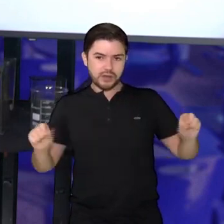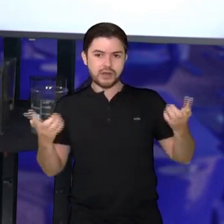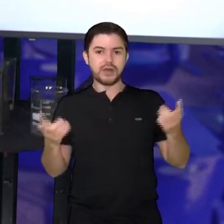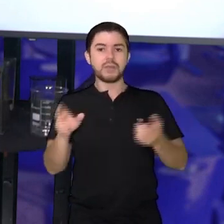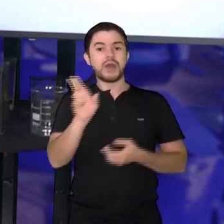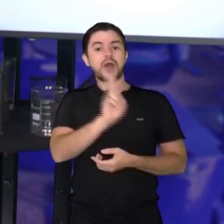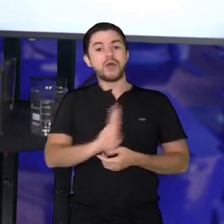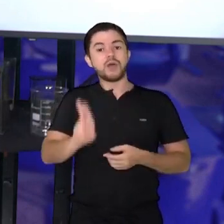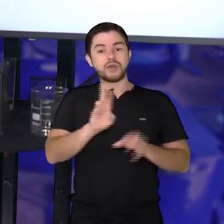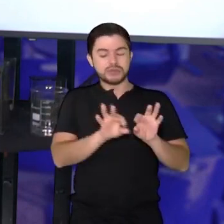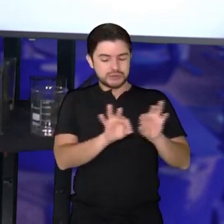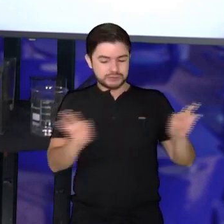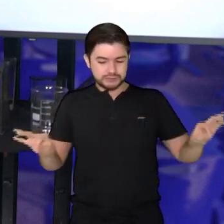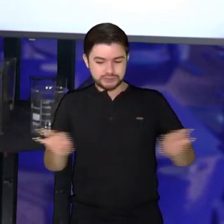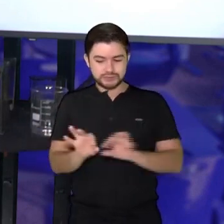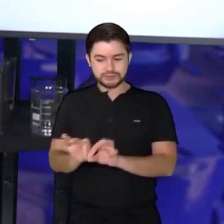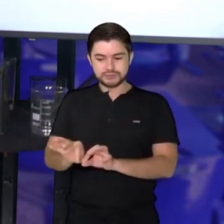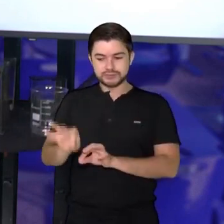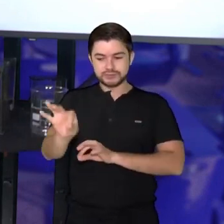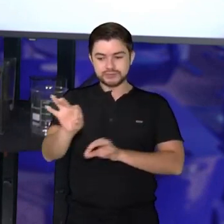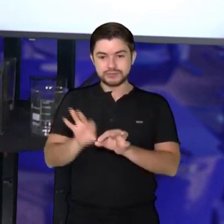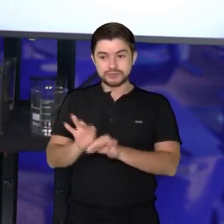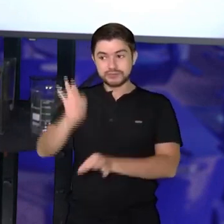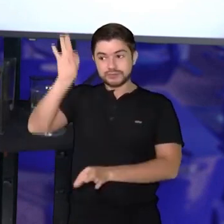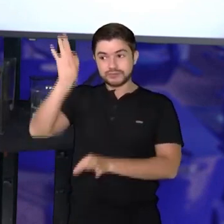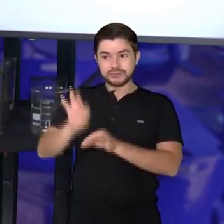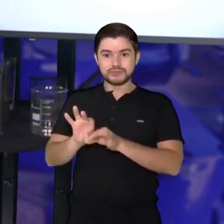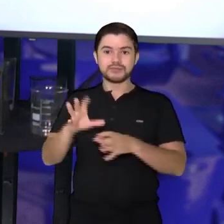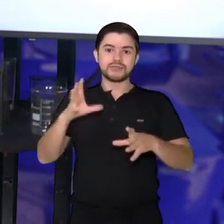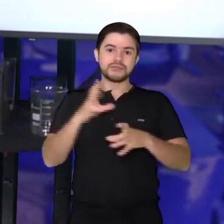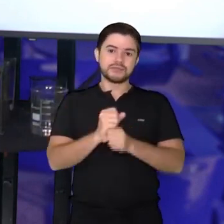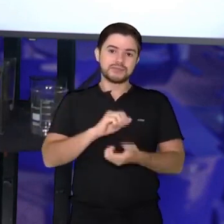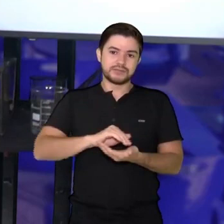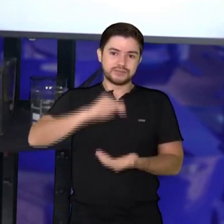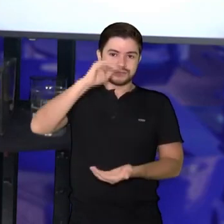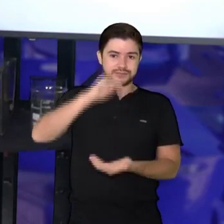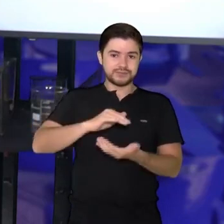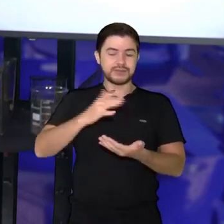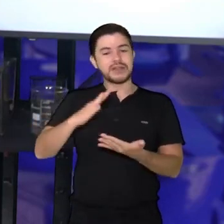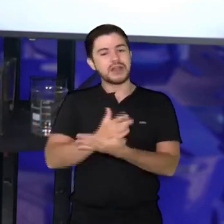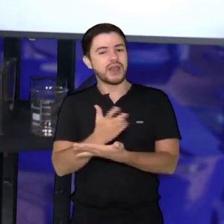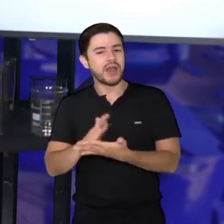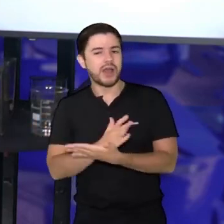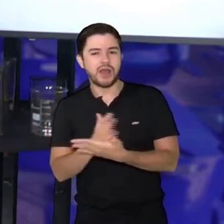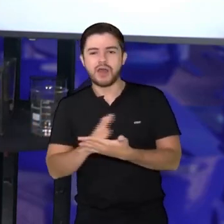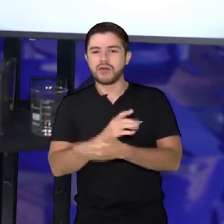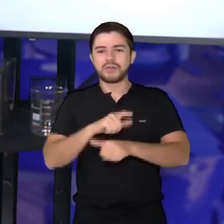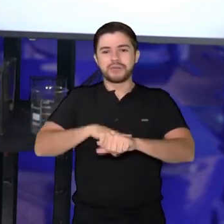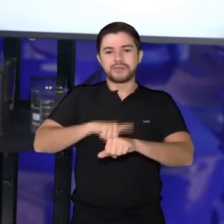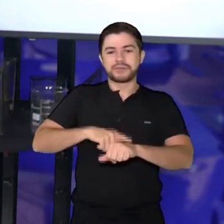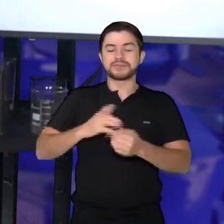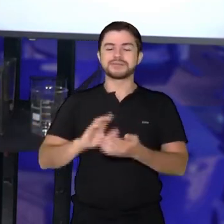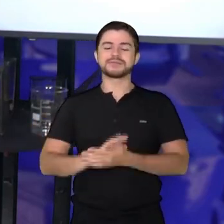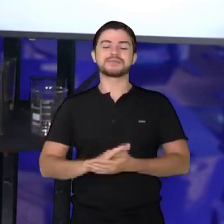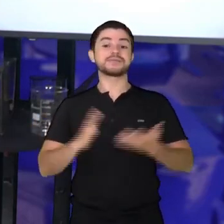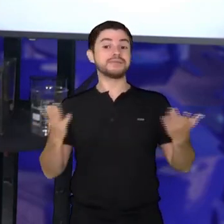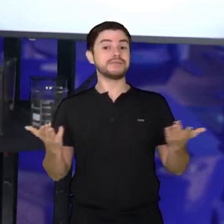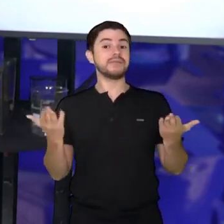a medida, né, do volume, do espaço ocupado em alguma situação. Vamos